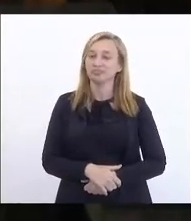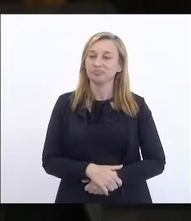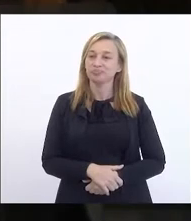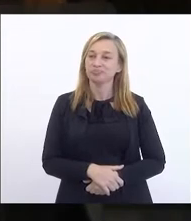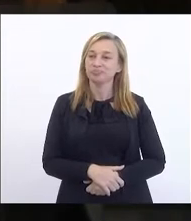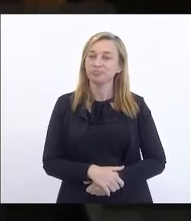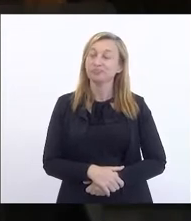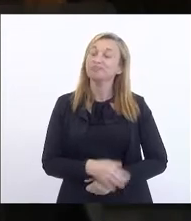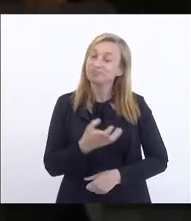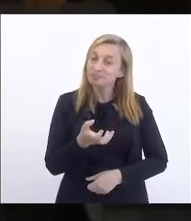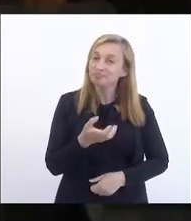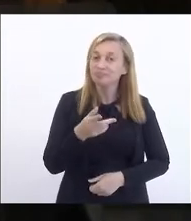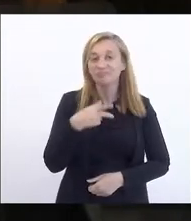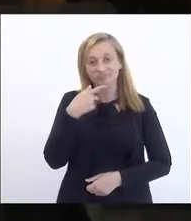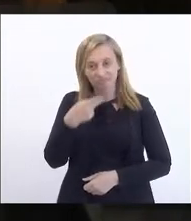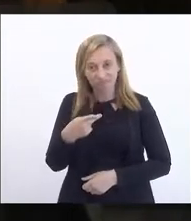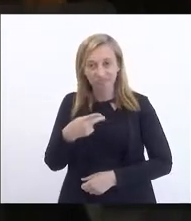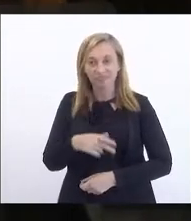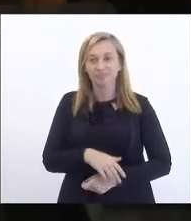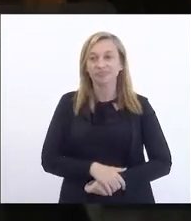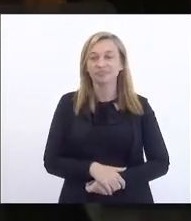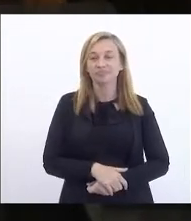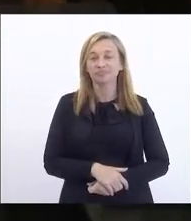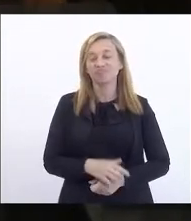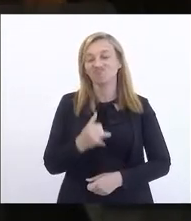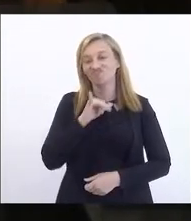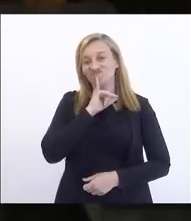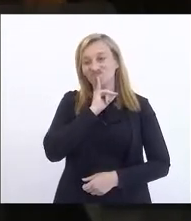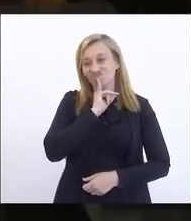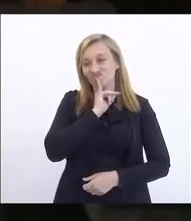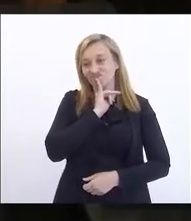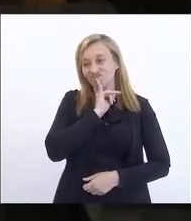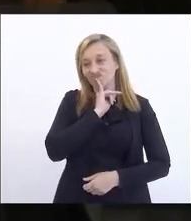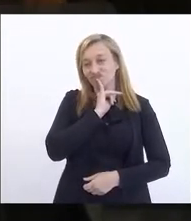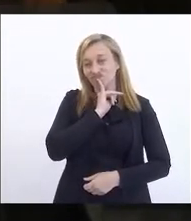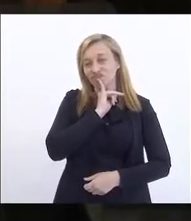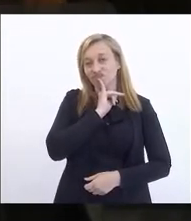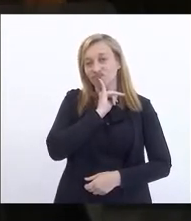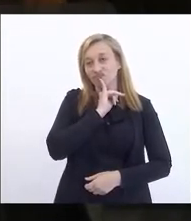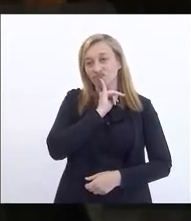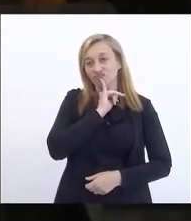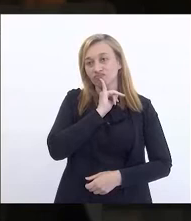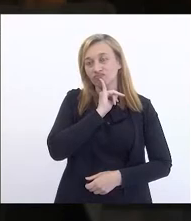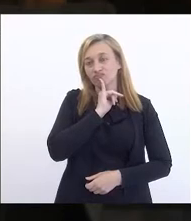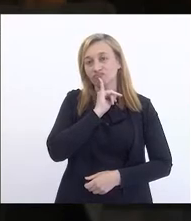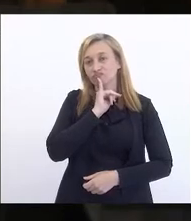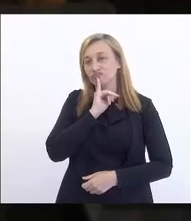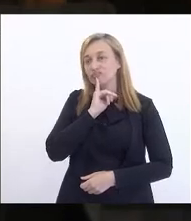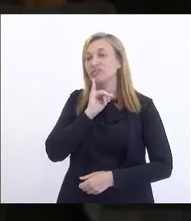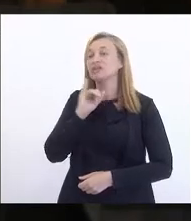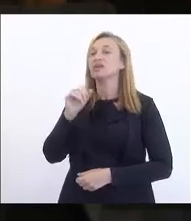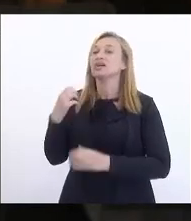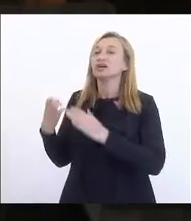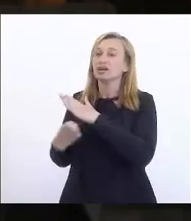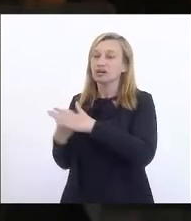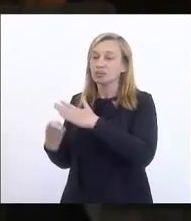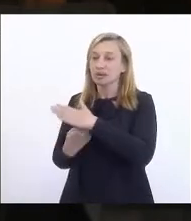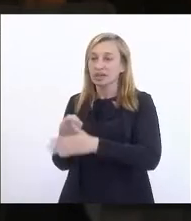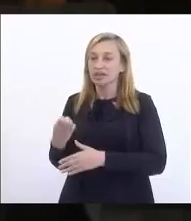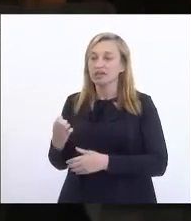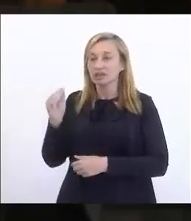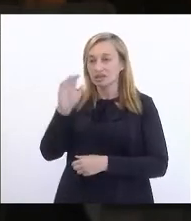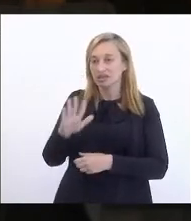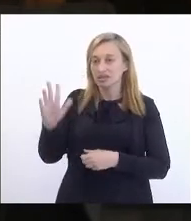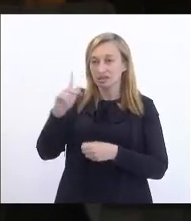Queria dizer que, infelizmente, a Agência Nacional de Petróleo, deputado